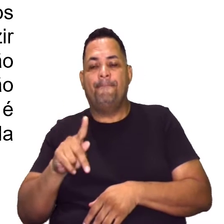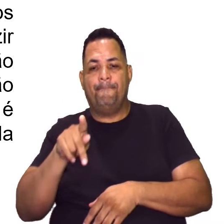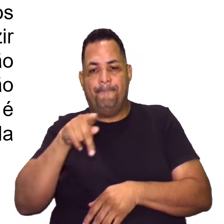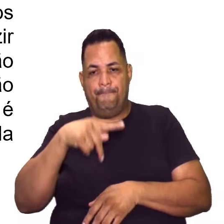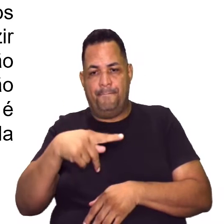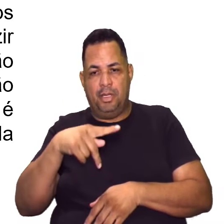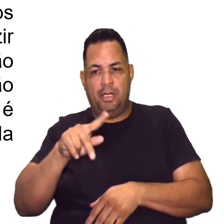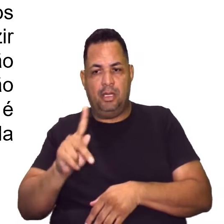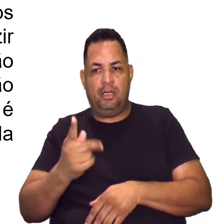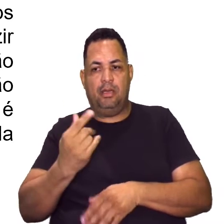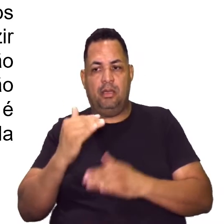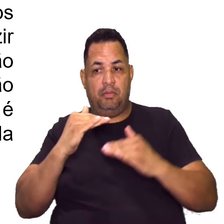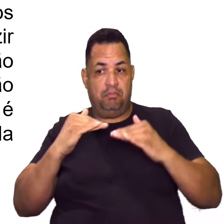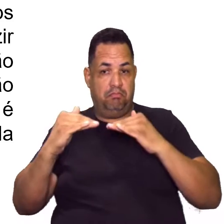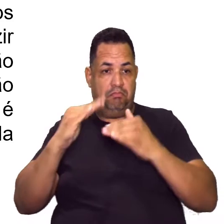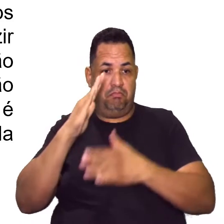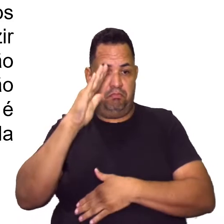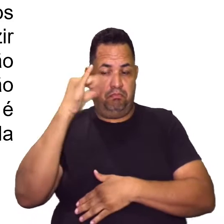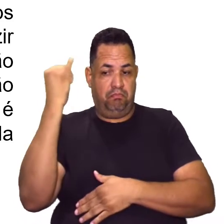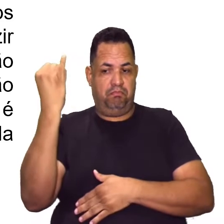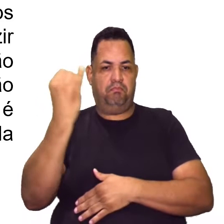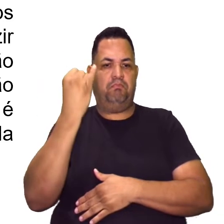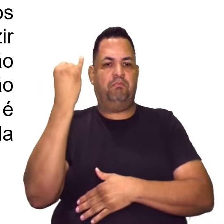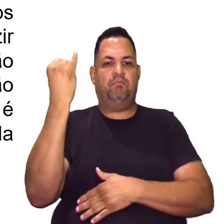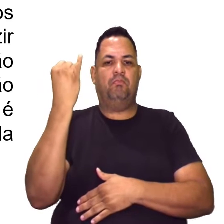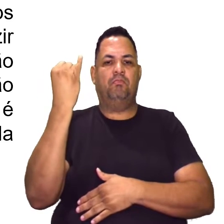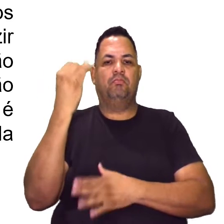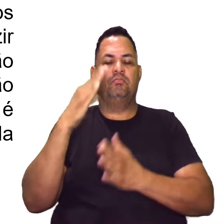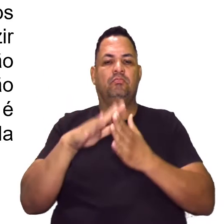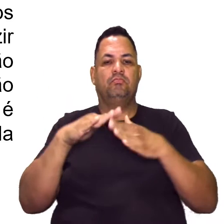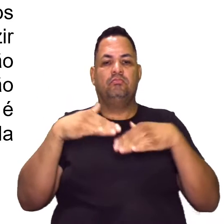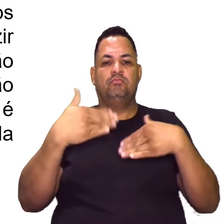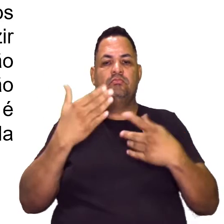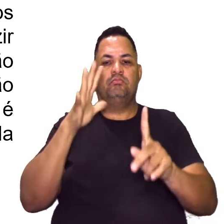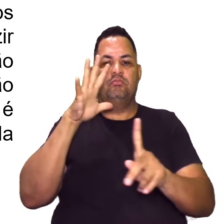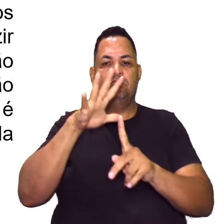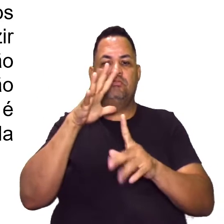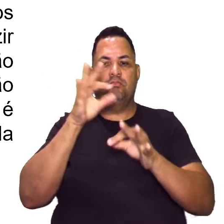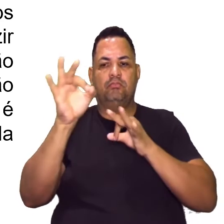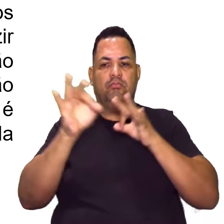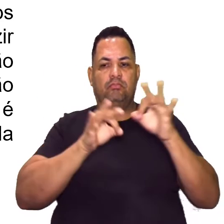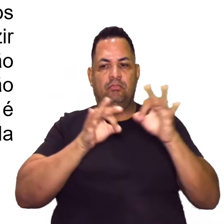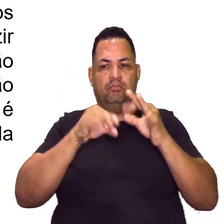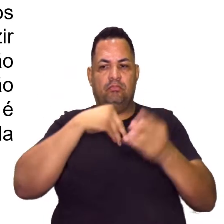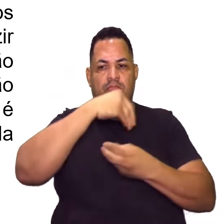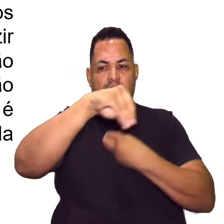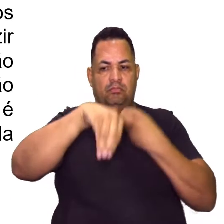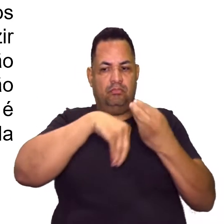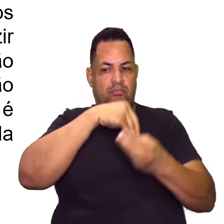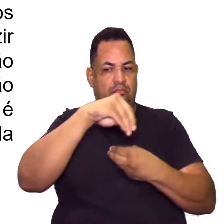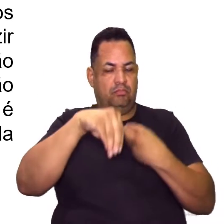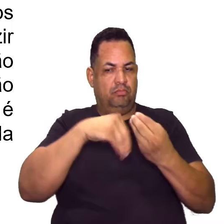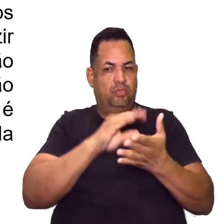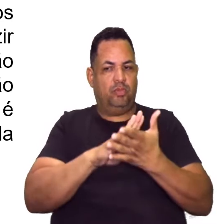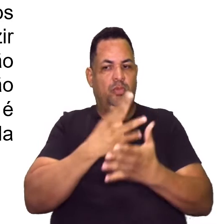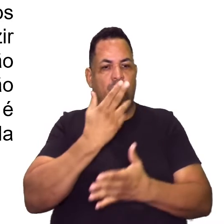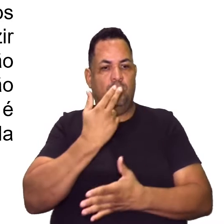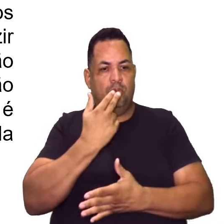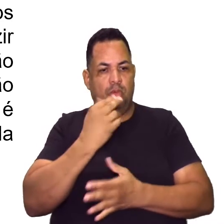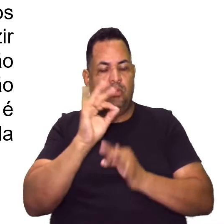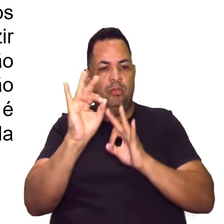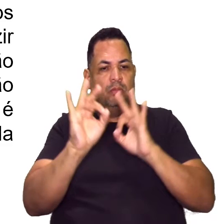um parâmetro de extrema importância, uma vez que ele afeta a preparação da solução